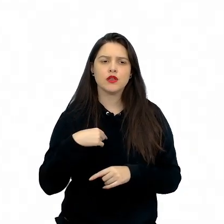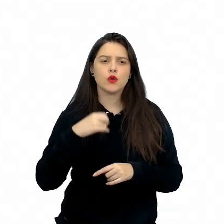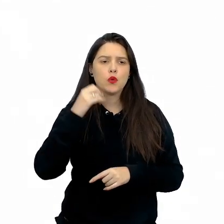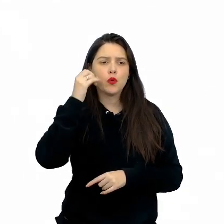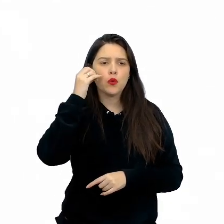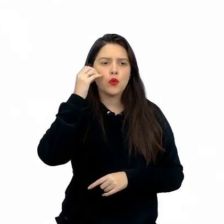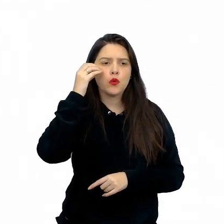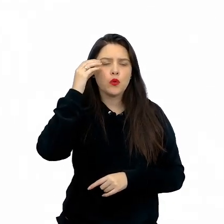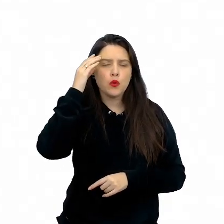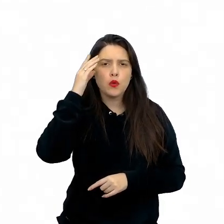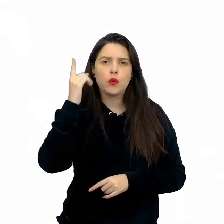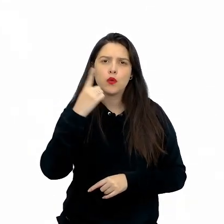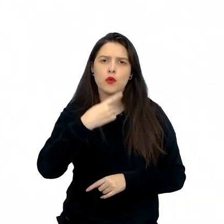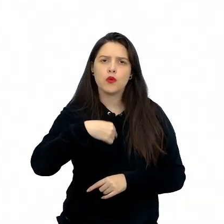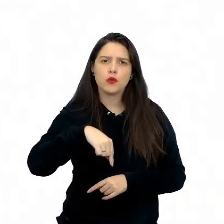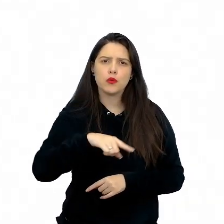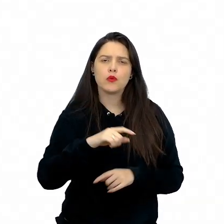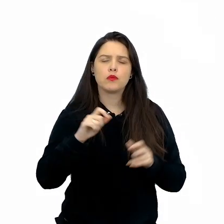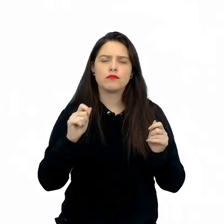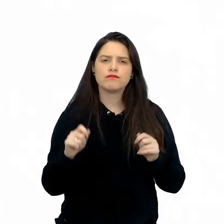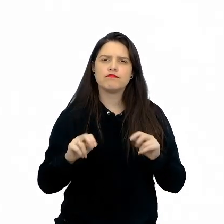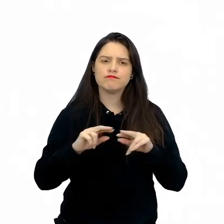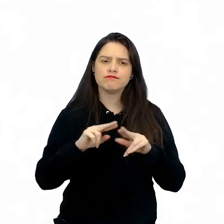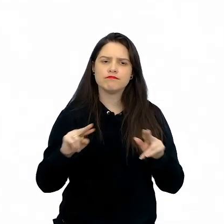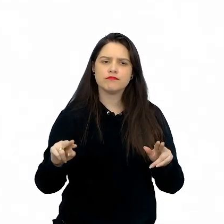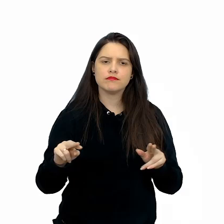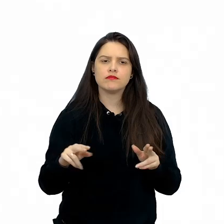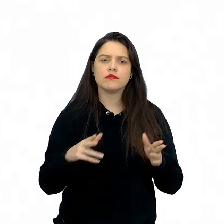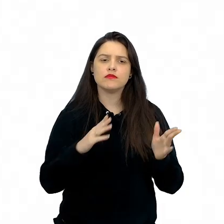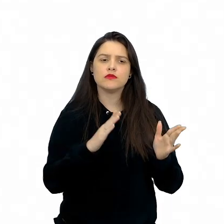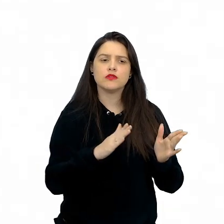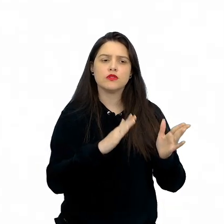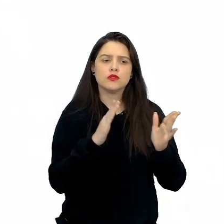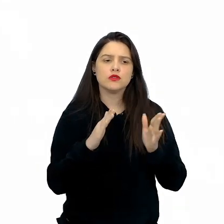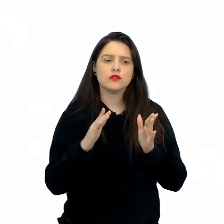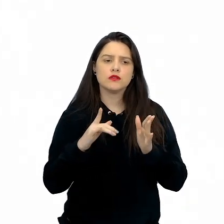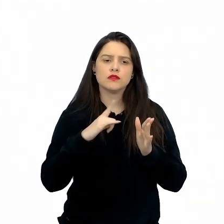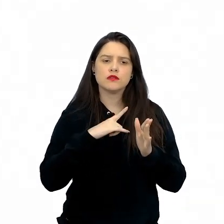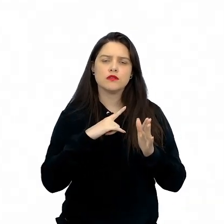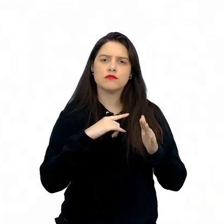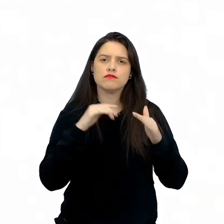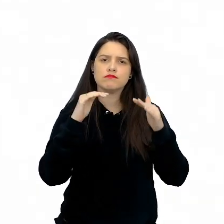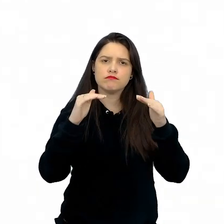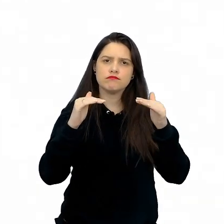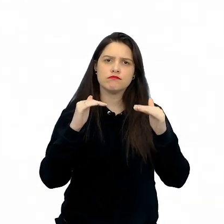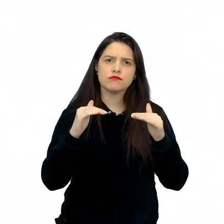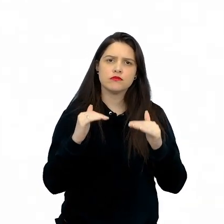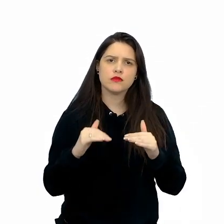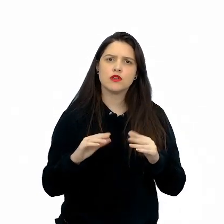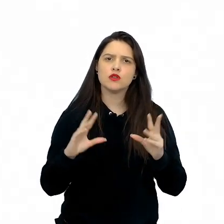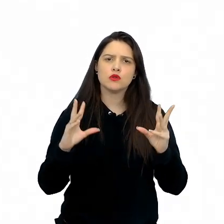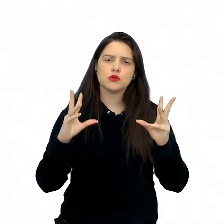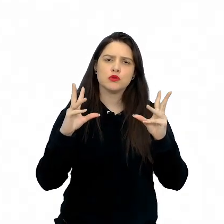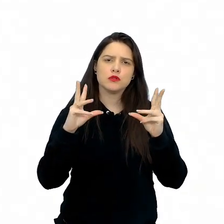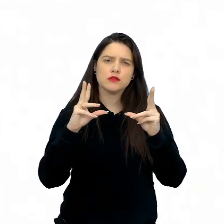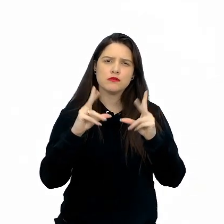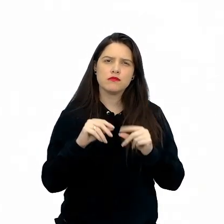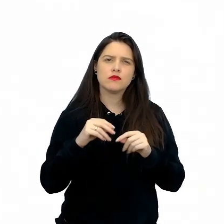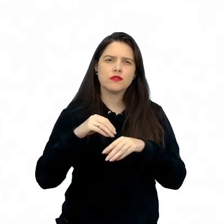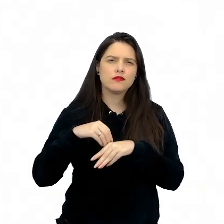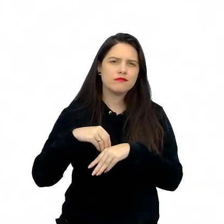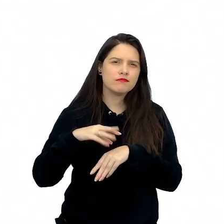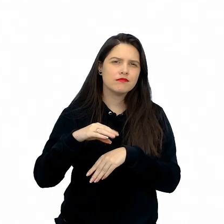mais complexa a gente faz na escola, e as menos complexas a gente deixa para casa para ele não desanimar, né? Se você dá